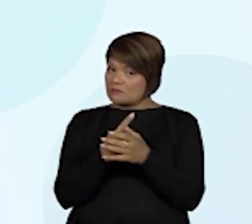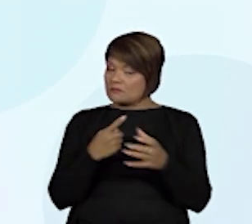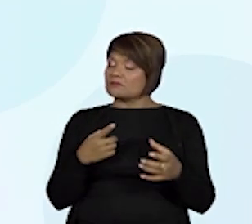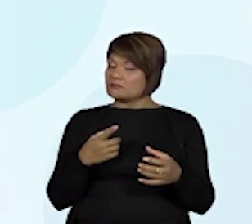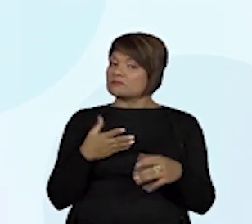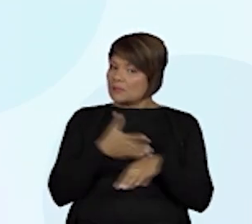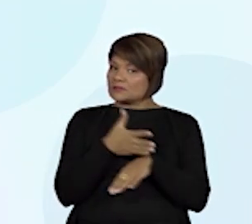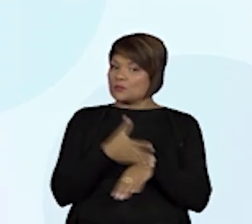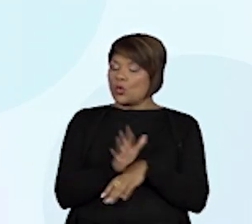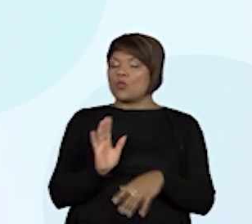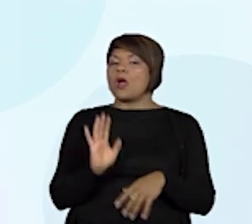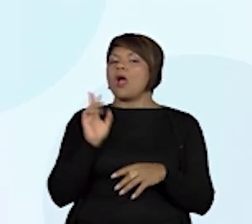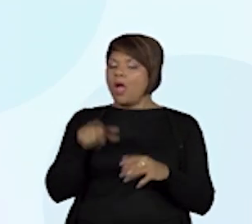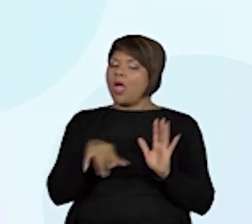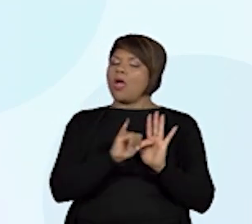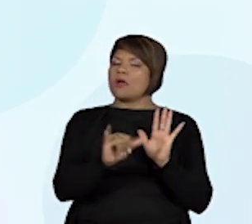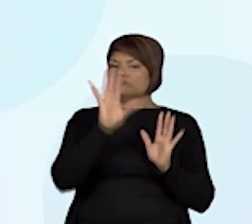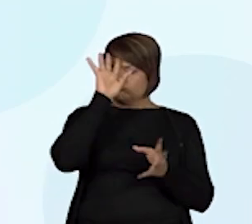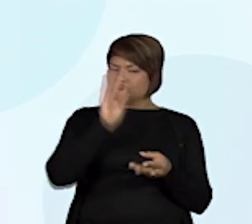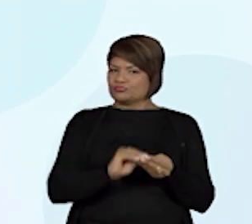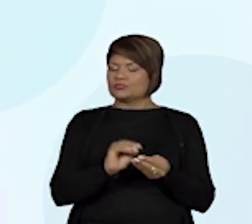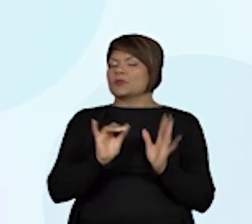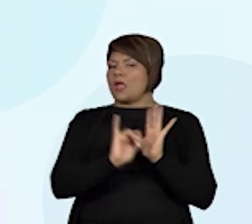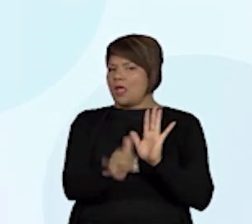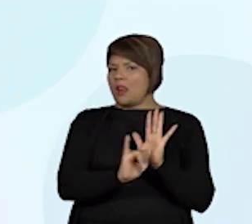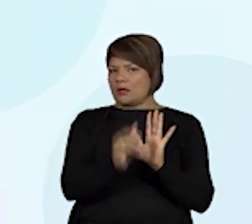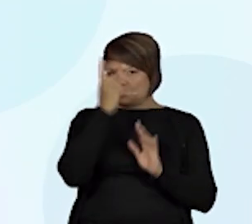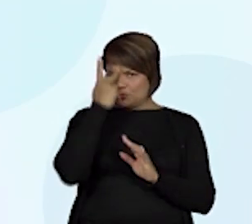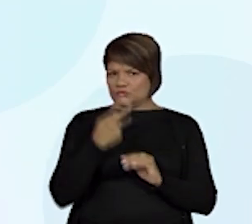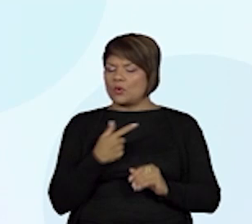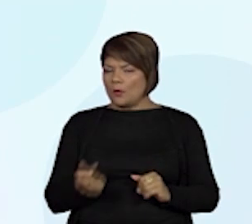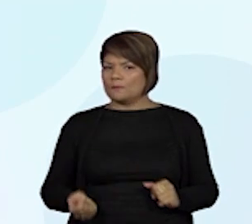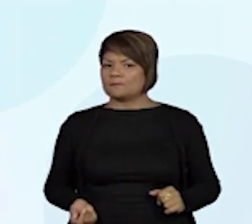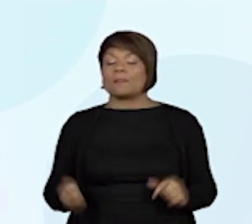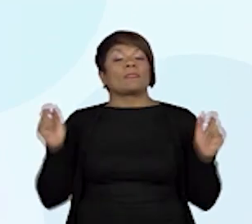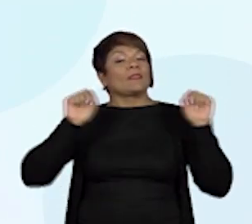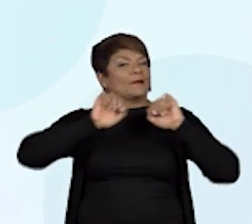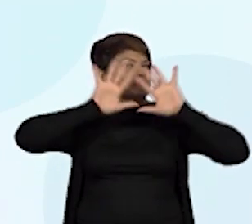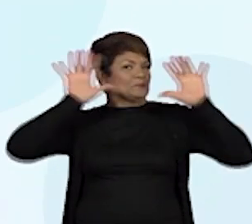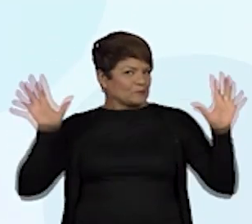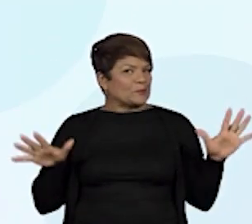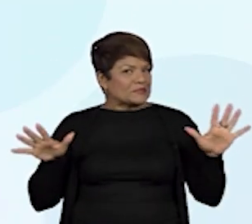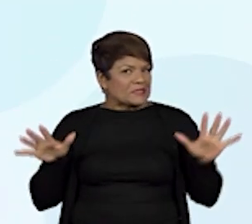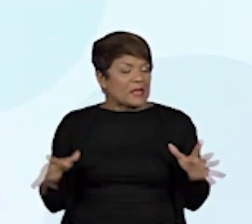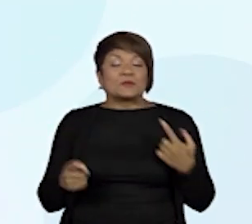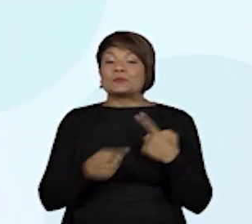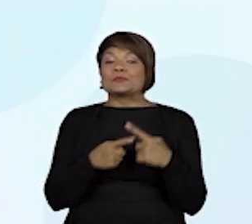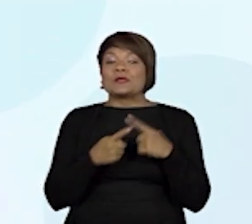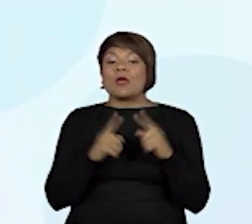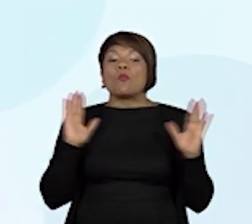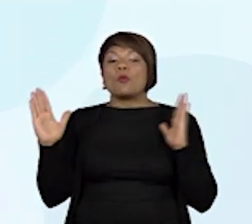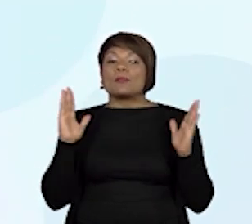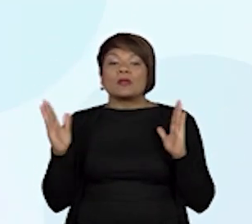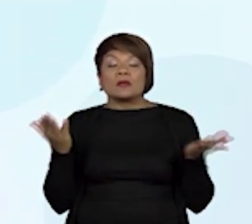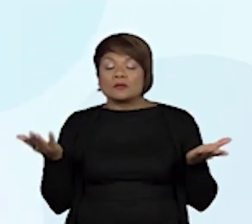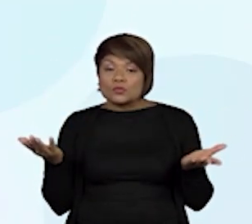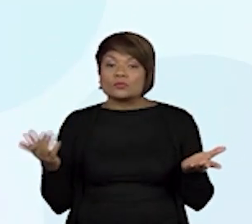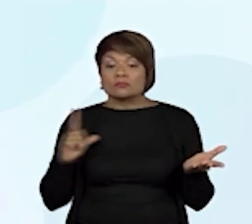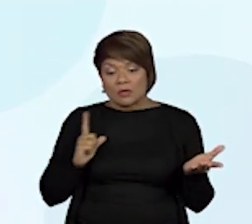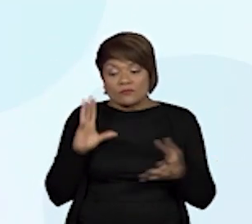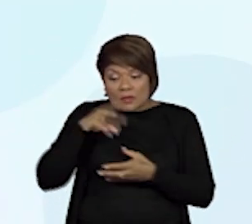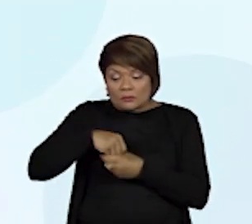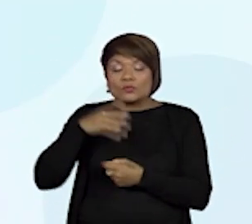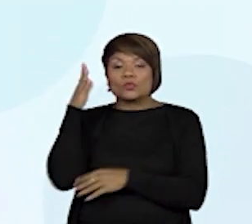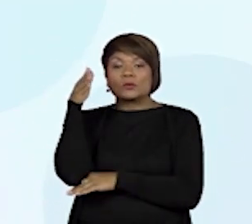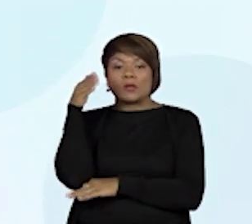relato pessoal. Acho que agora já fica mais claro, né, professora? Agora ficou, porque foi um momento que ela passou ali naquele hotel. Então, foi uma experiência que